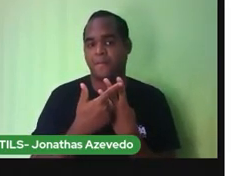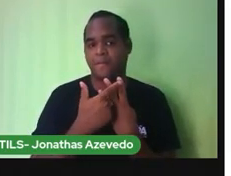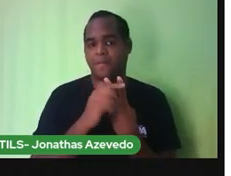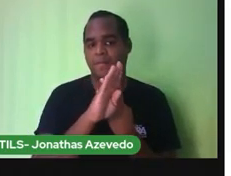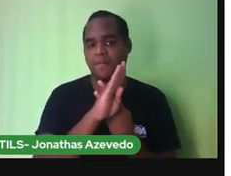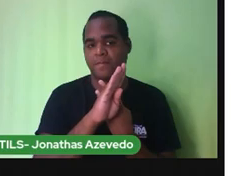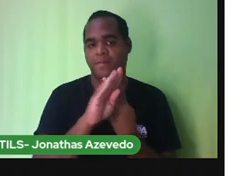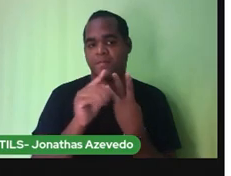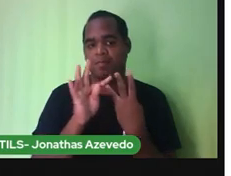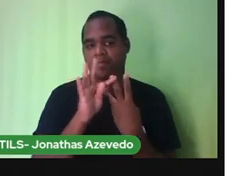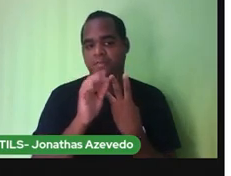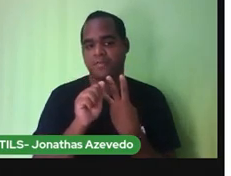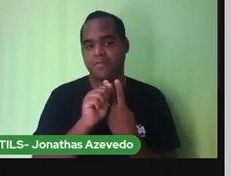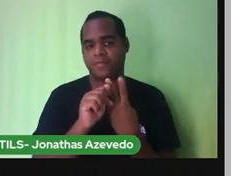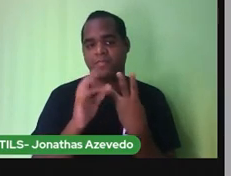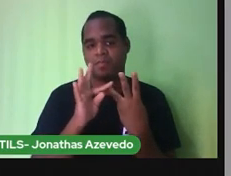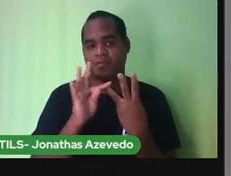batata